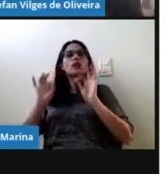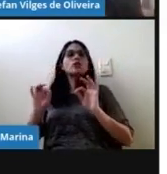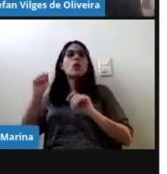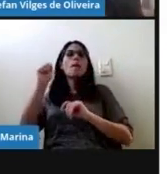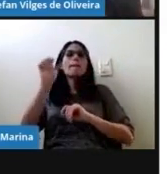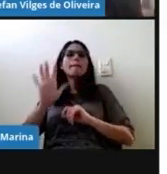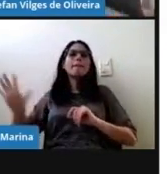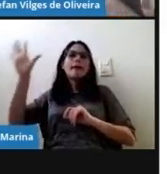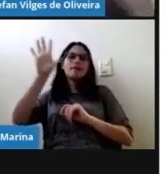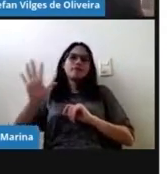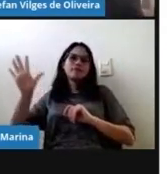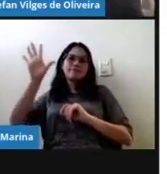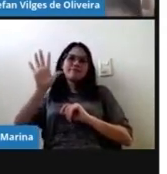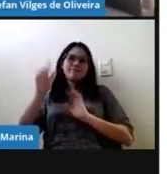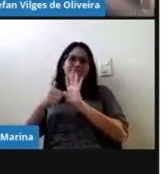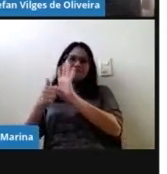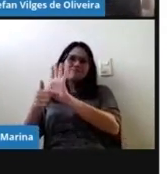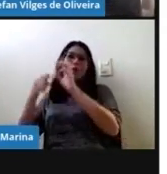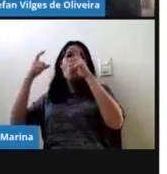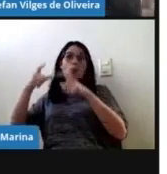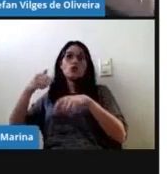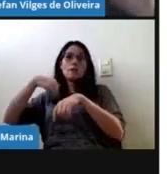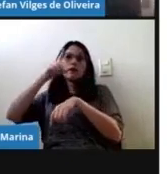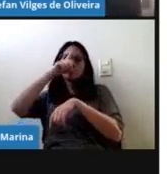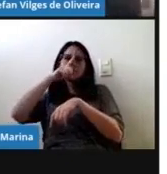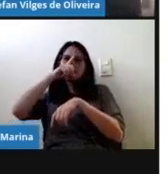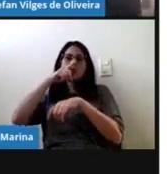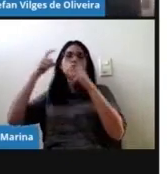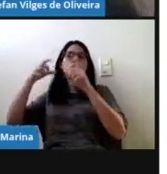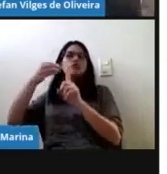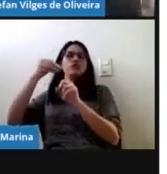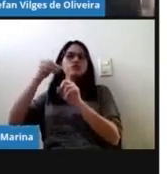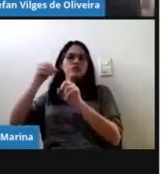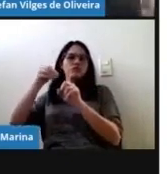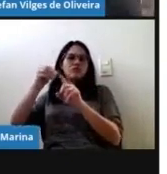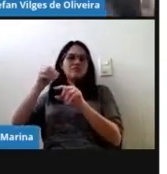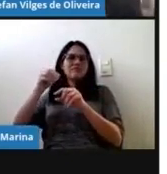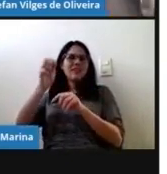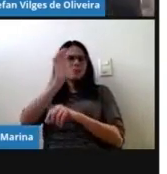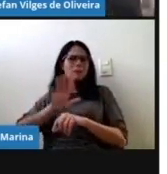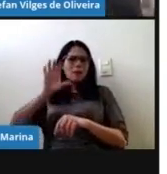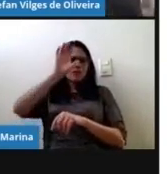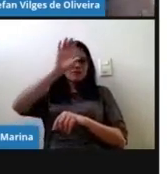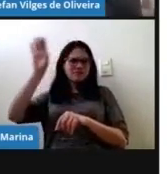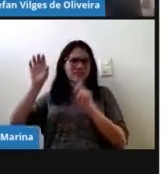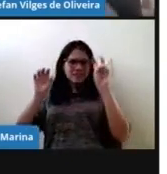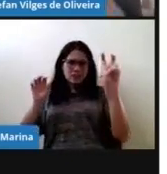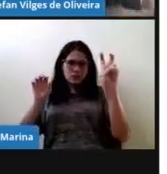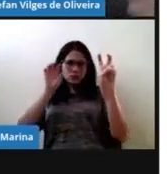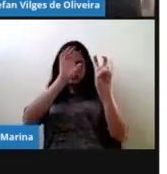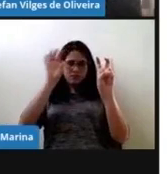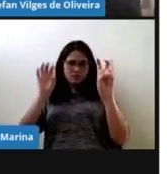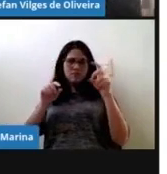de vulnerabilidade. Esses mapas, eles são compostos em 5 grupos, 5 categorias. Entre as categorias 1